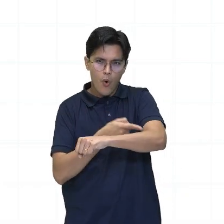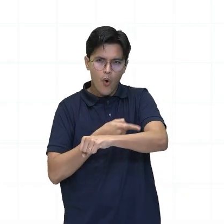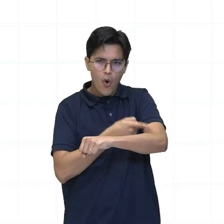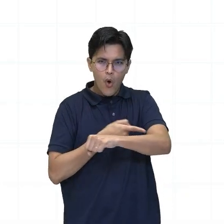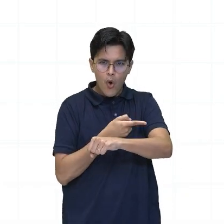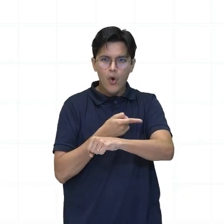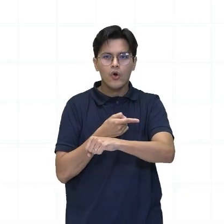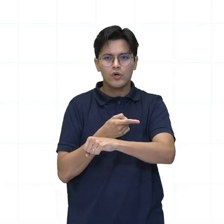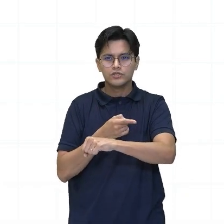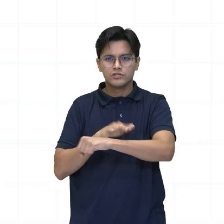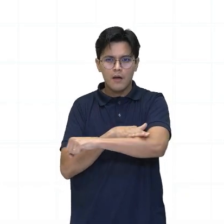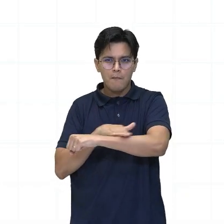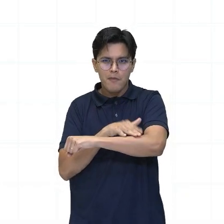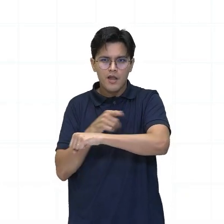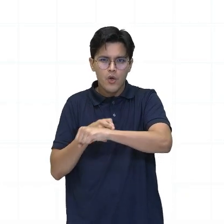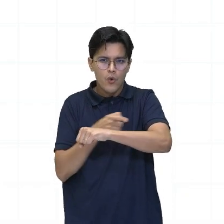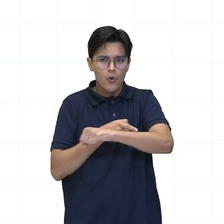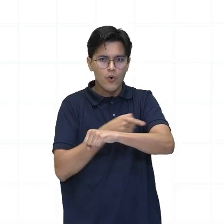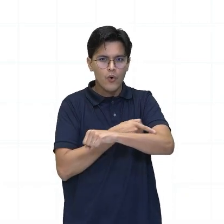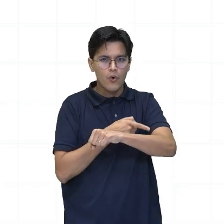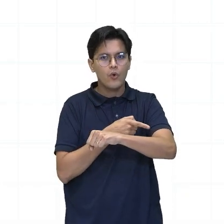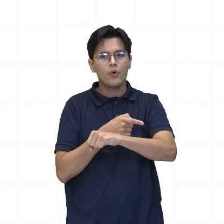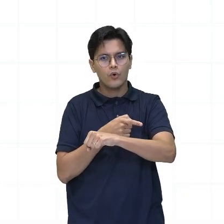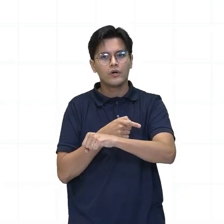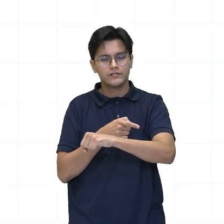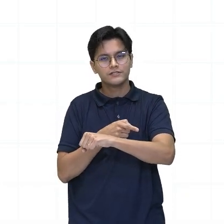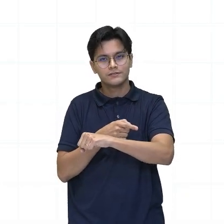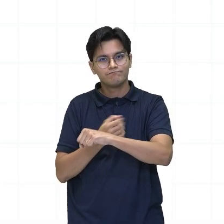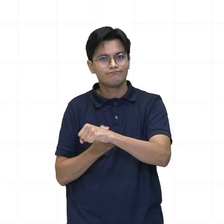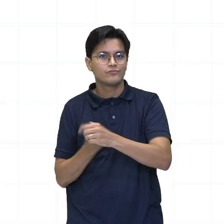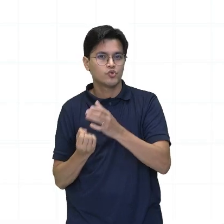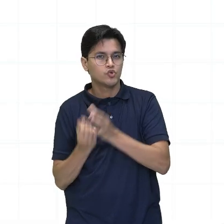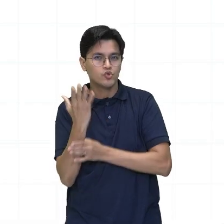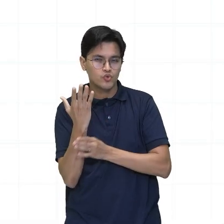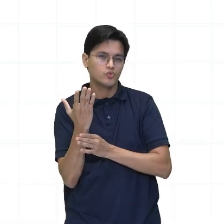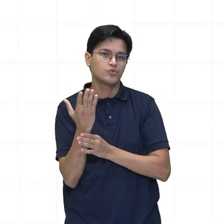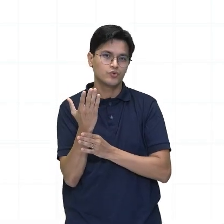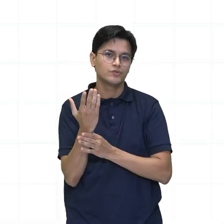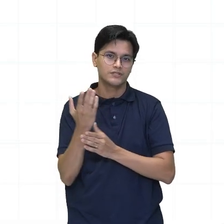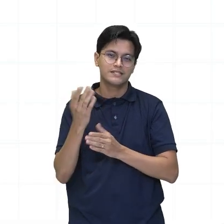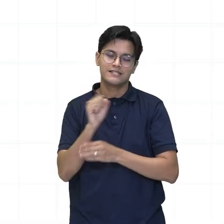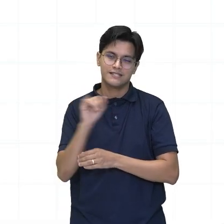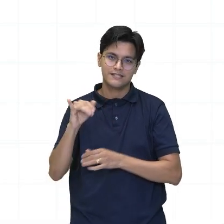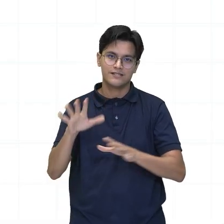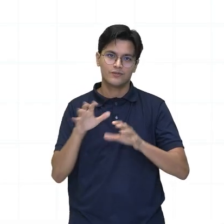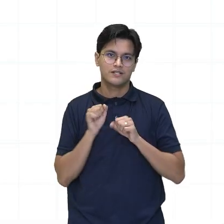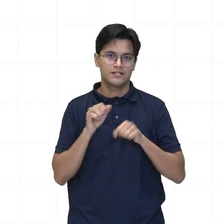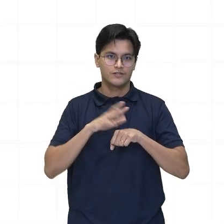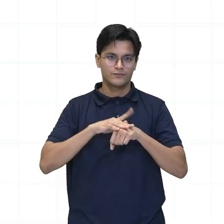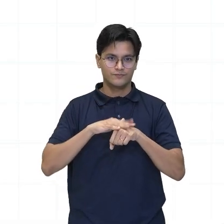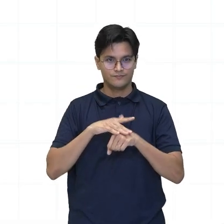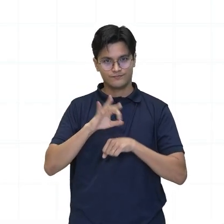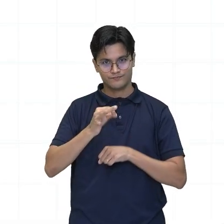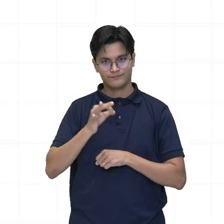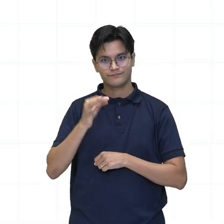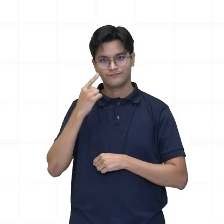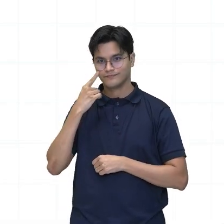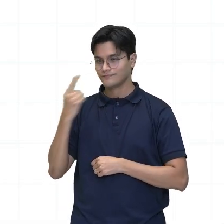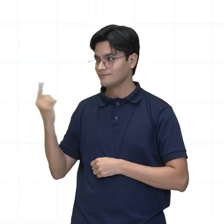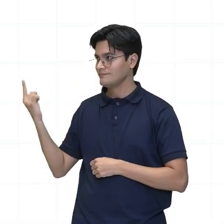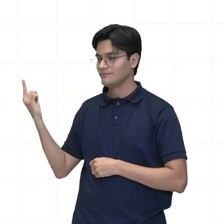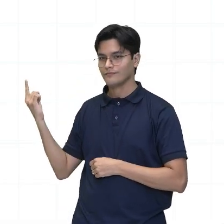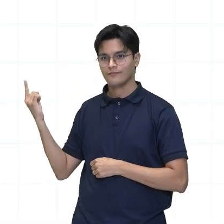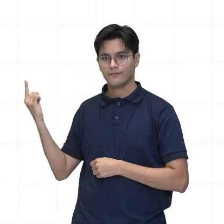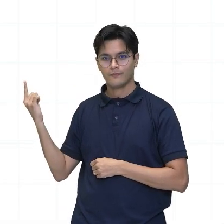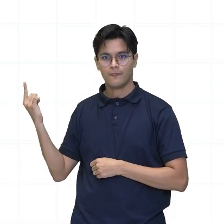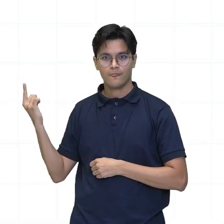aí na ilustração, que são causadas, né, na catapora, na chamada clinicamente de varicela, que